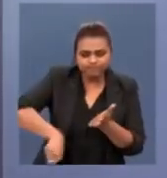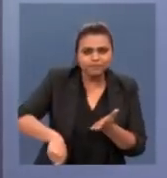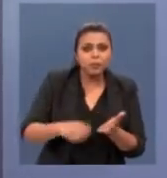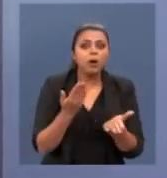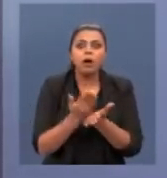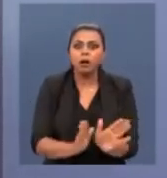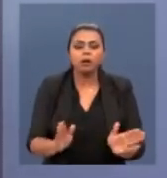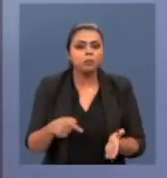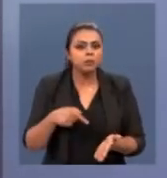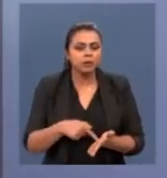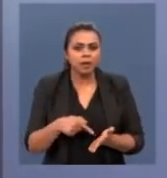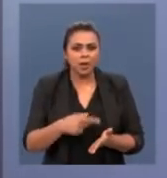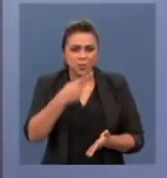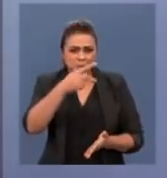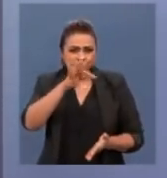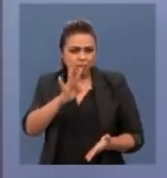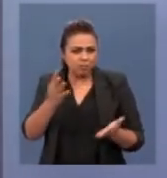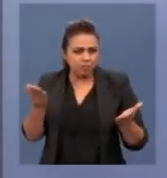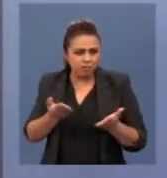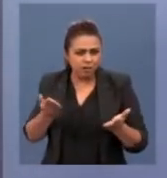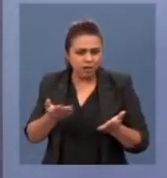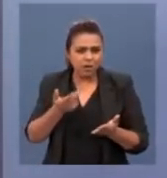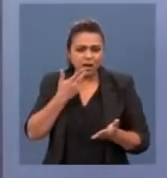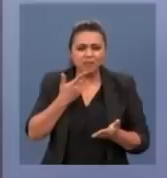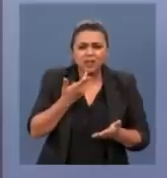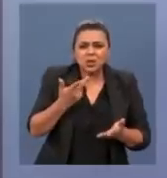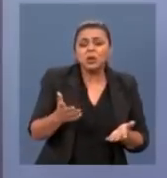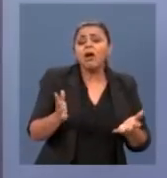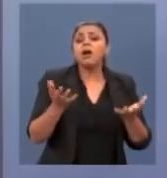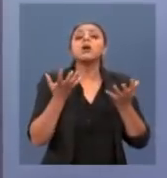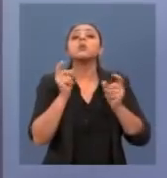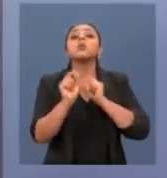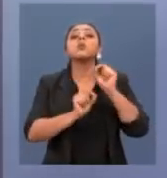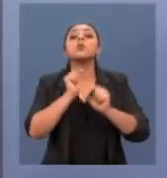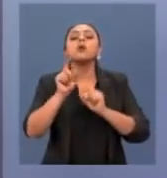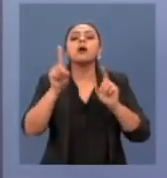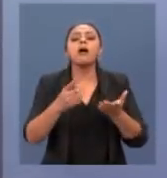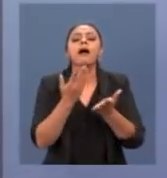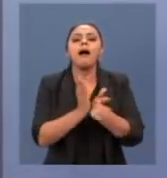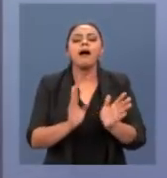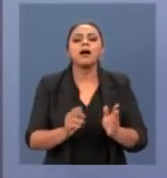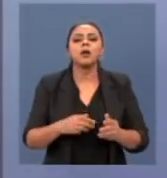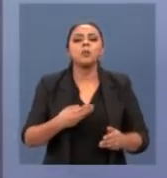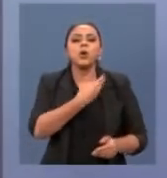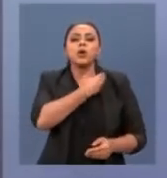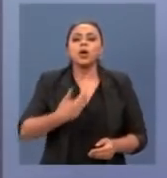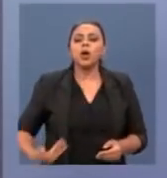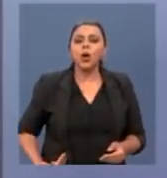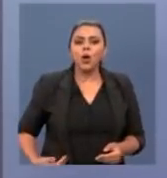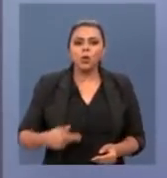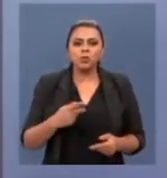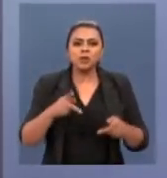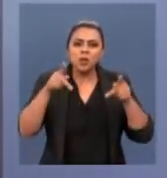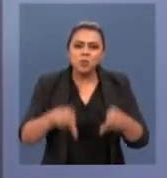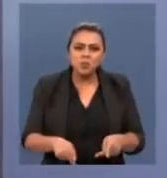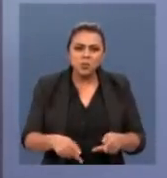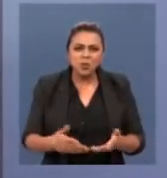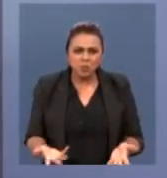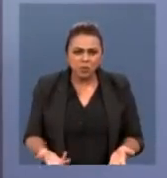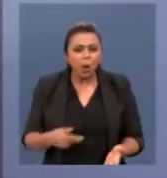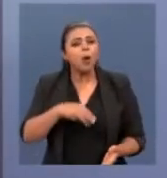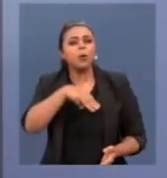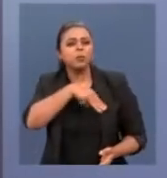o pt que agora né o zé dirceu está querendo que quer acabar com o ministério público investigar isso no combate à